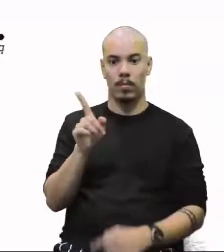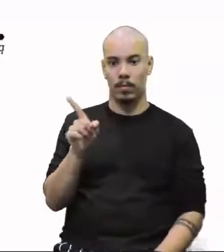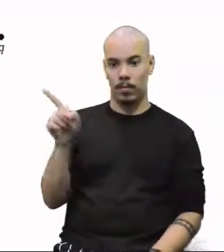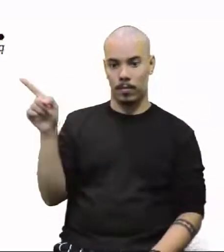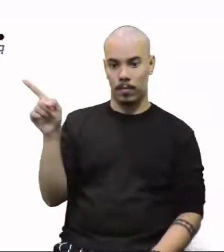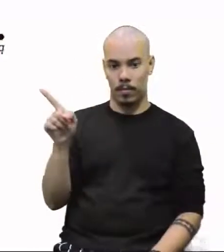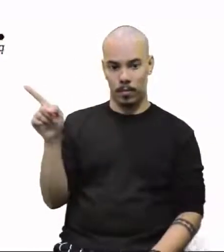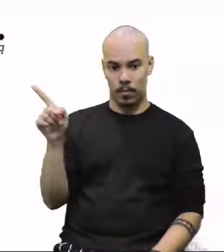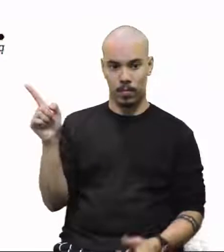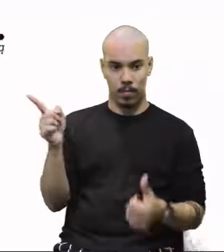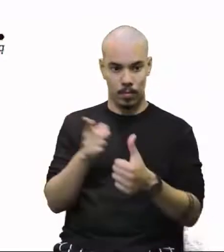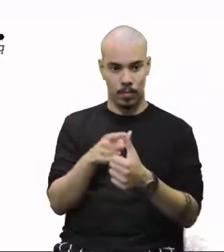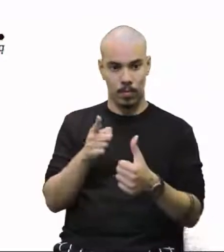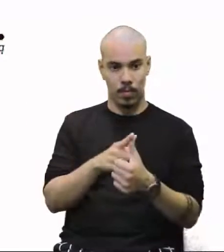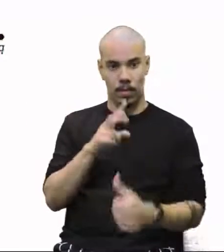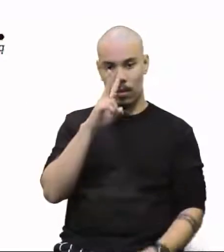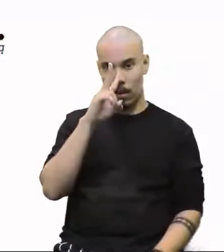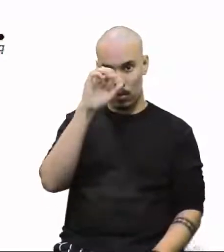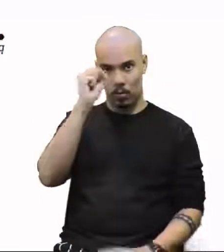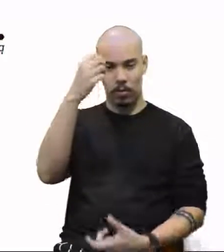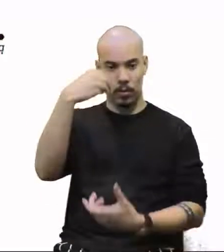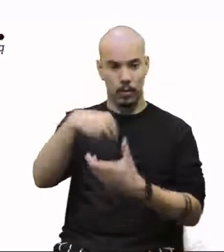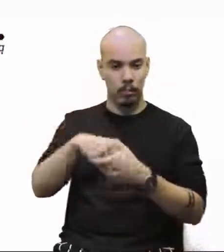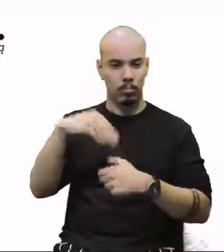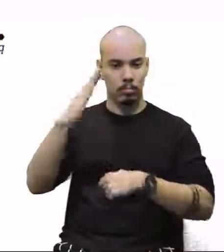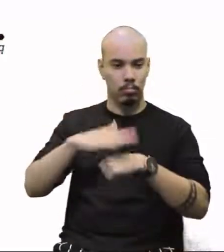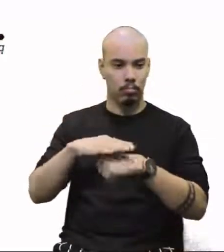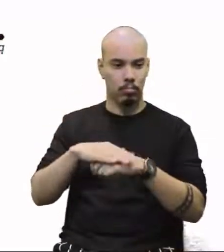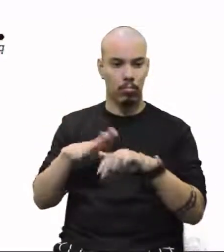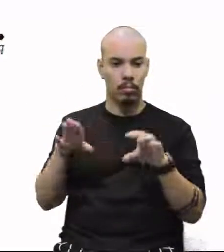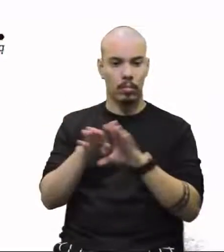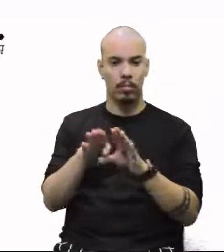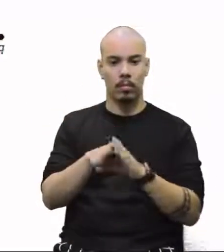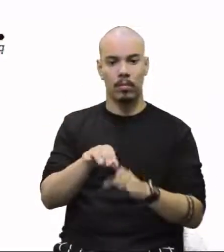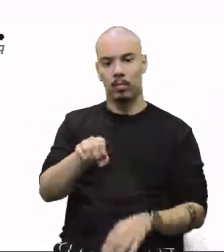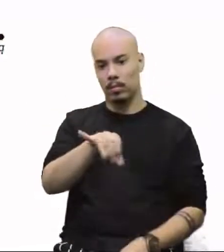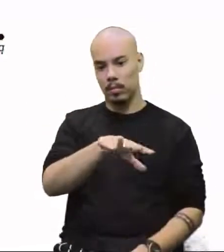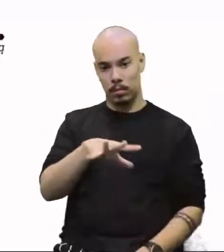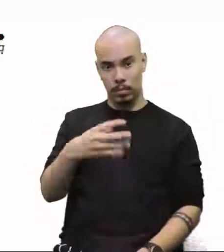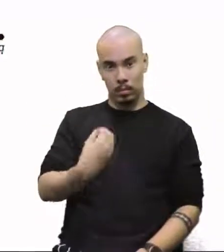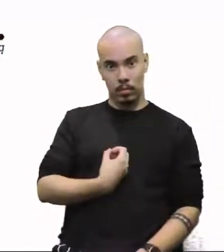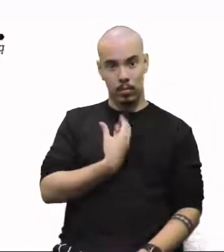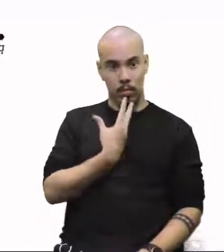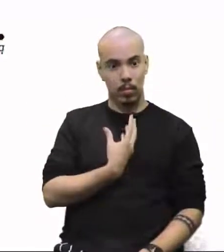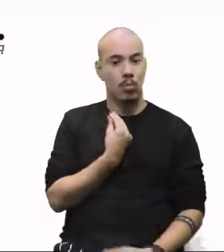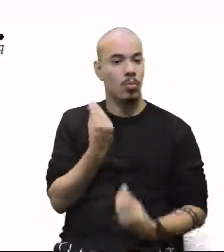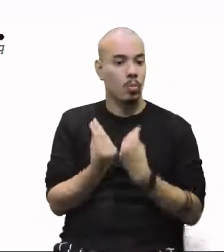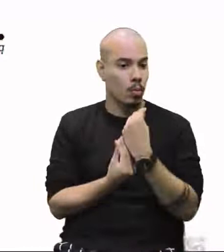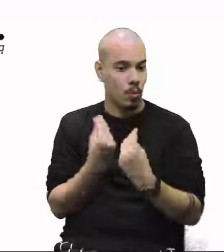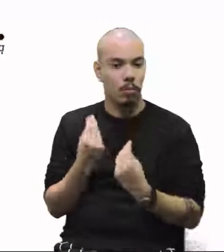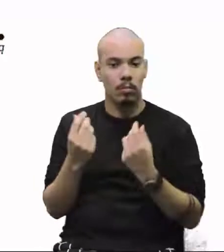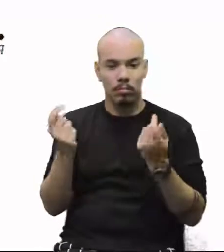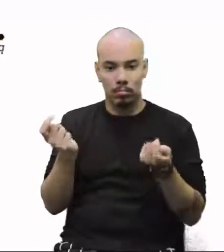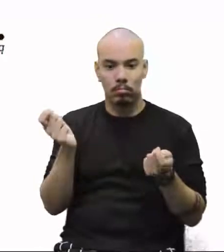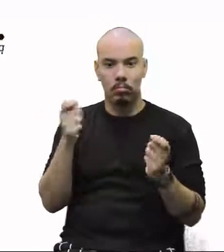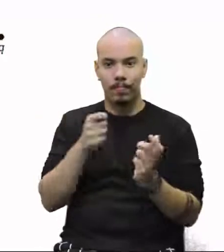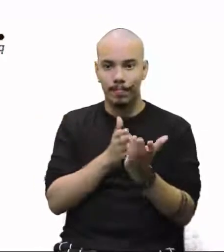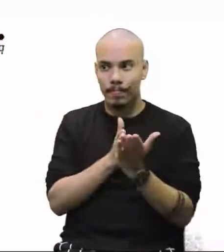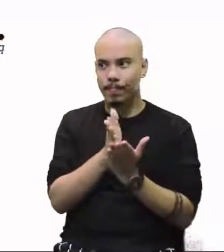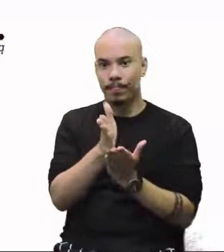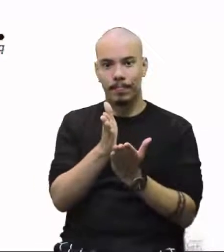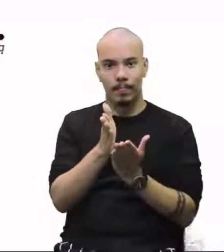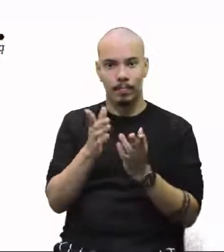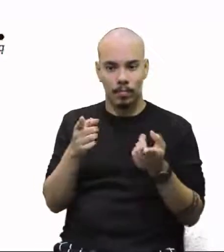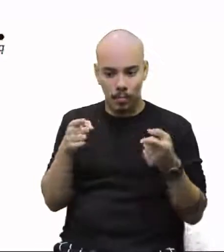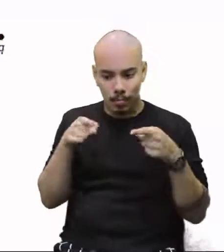Primeiro. a força magnética atuante sobre a partícula e o campo magnético produzido pela corrente têm direções